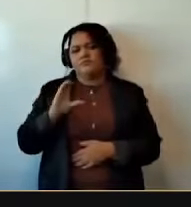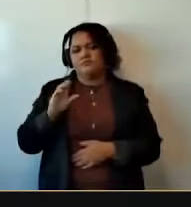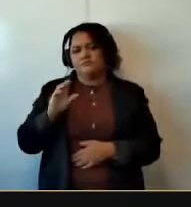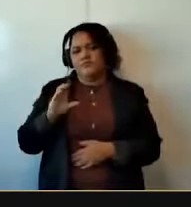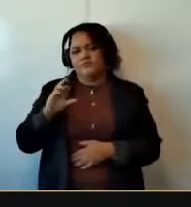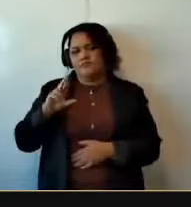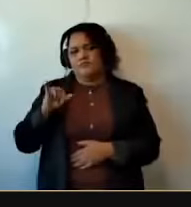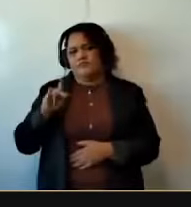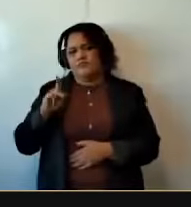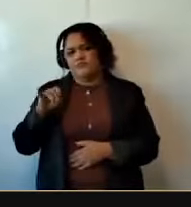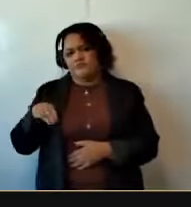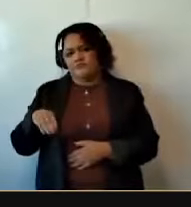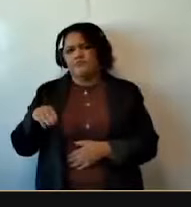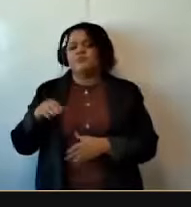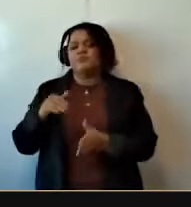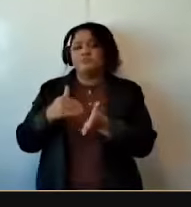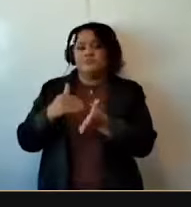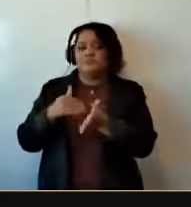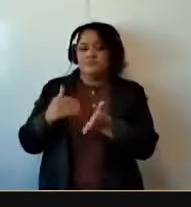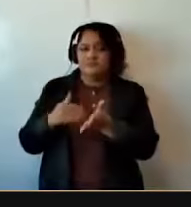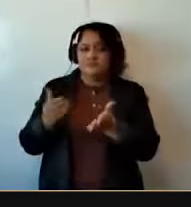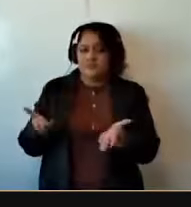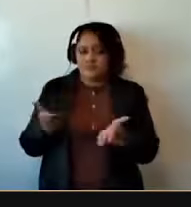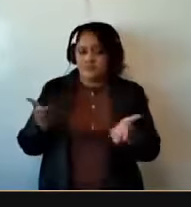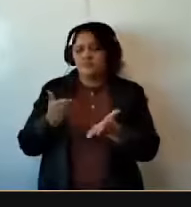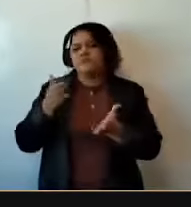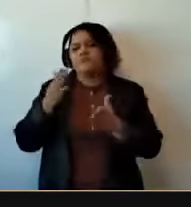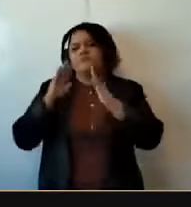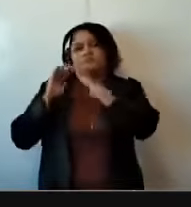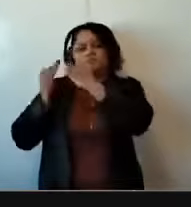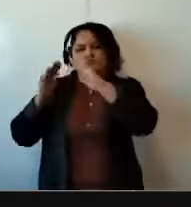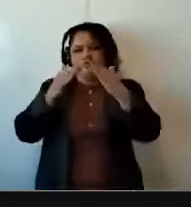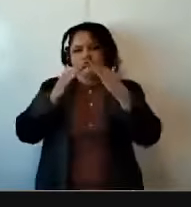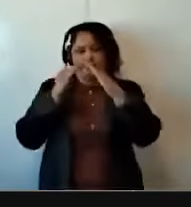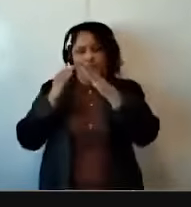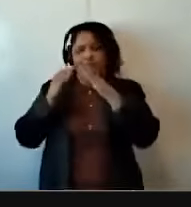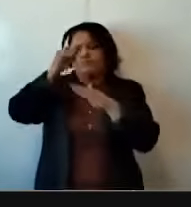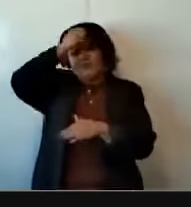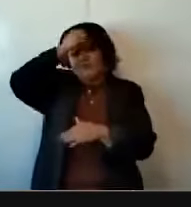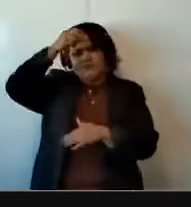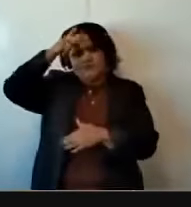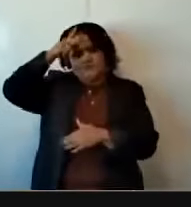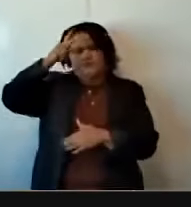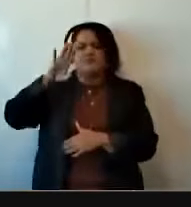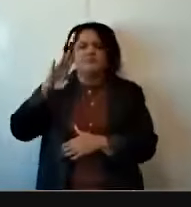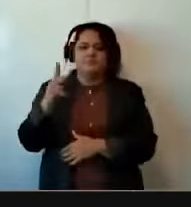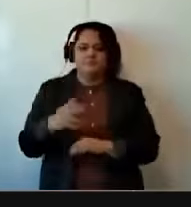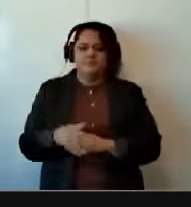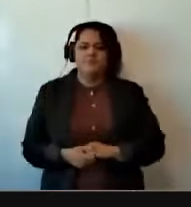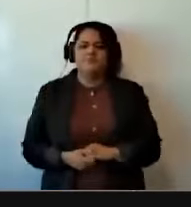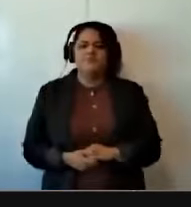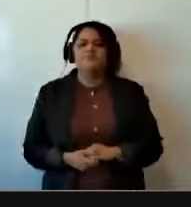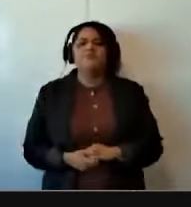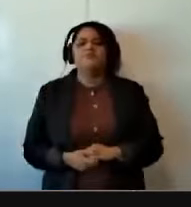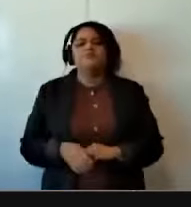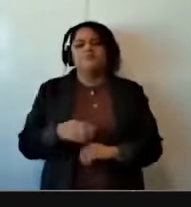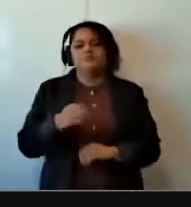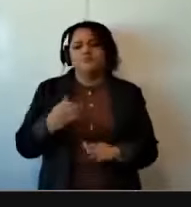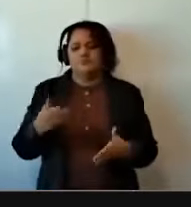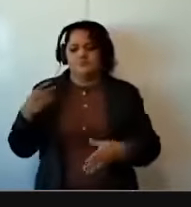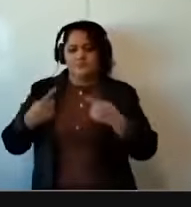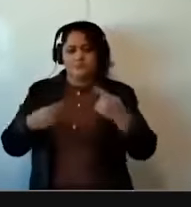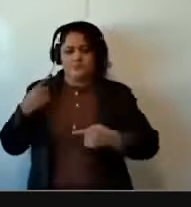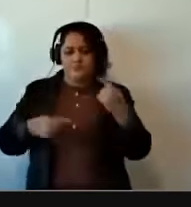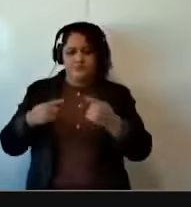Horizonte. Para discutir, vereador Braulio Lara, Partido Novo. Boa tarde, presidente. Boa tarde, colegas